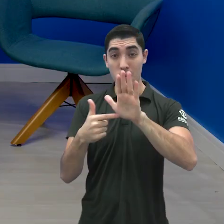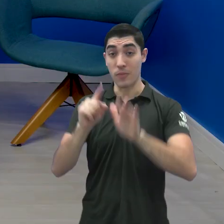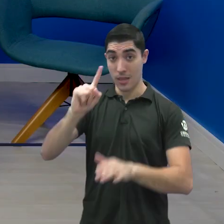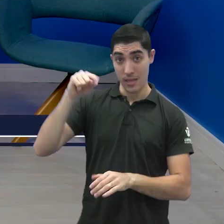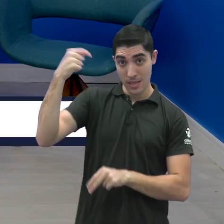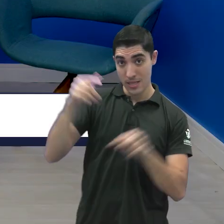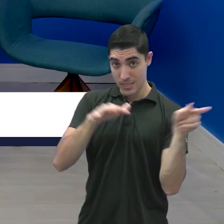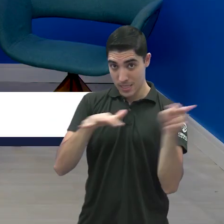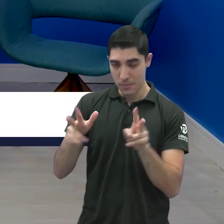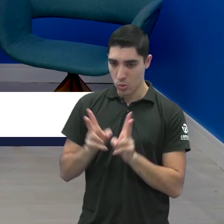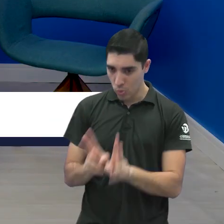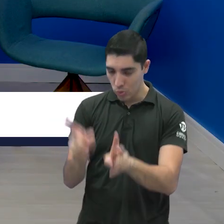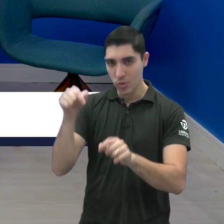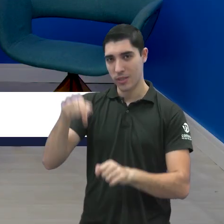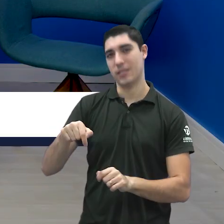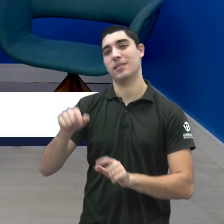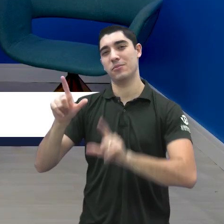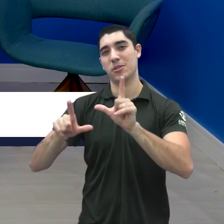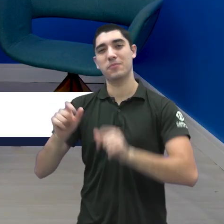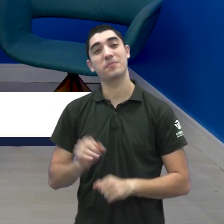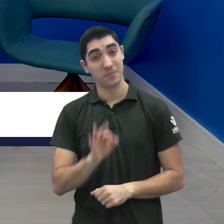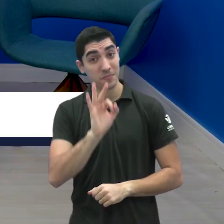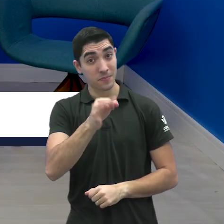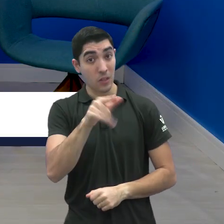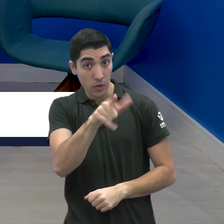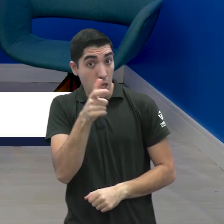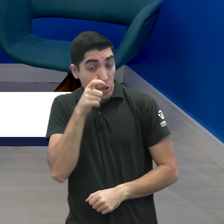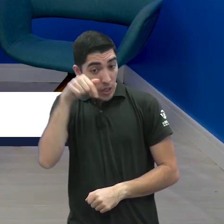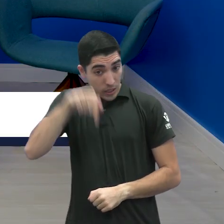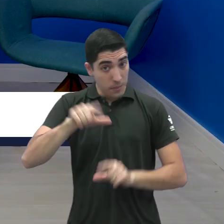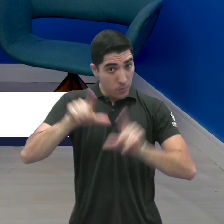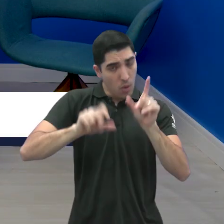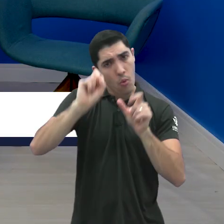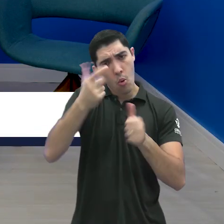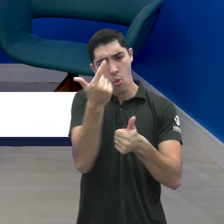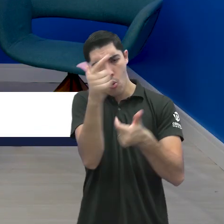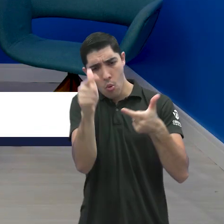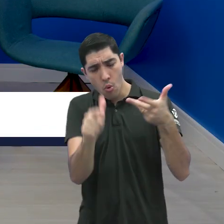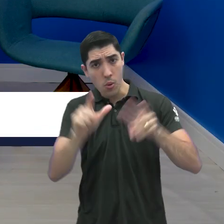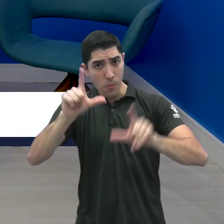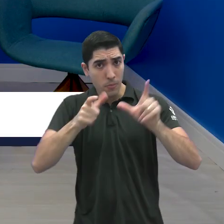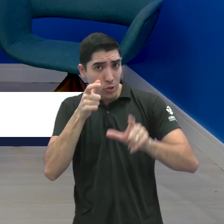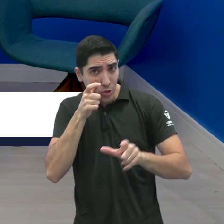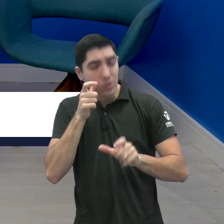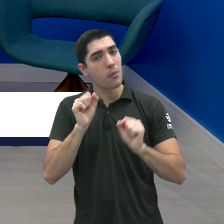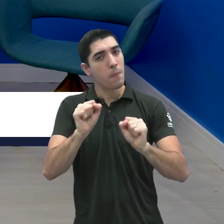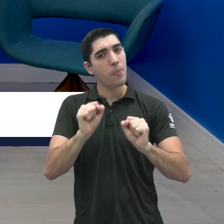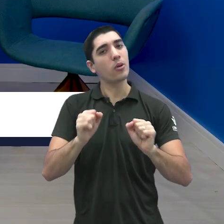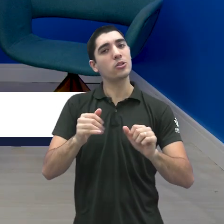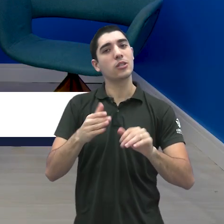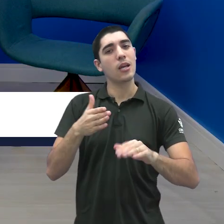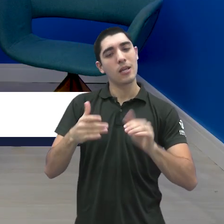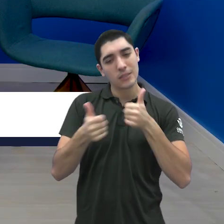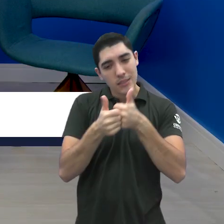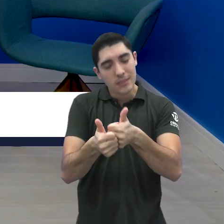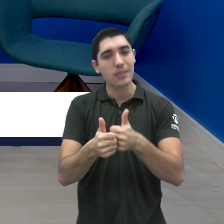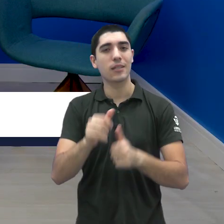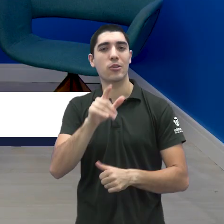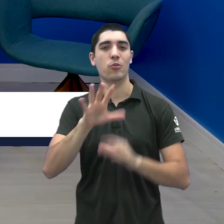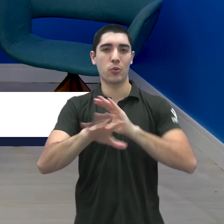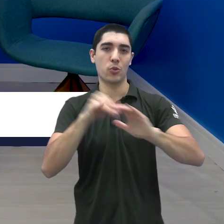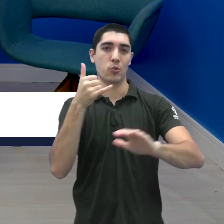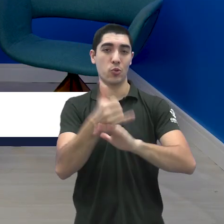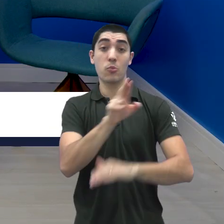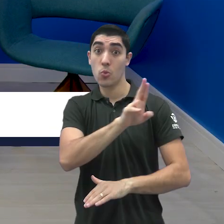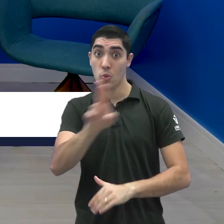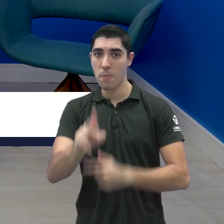Marvin, aqui na TV Câmara São José dos Campos. É isso mesmo. Se você quiser rever esse ou outros programas, é só nos acompanhar lá pelo nosso canal no